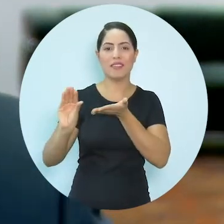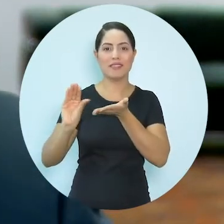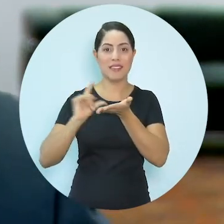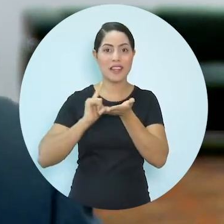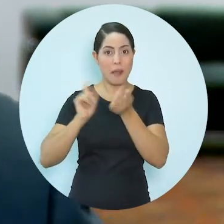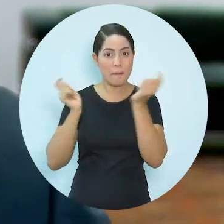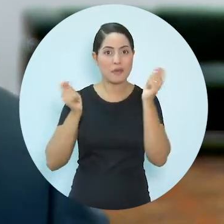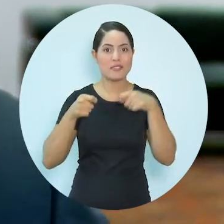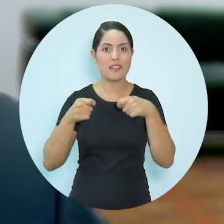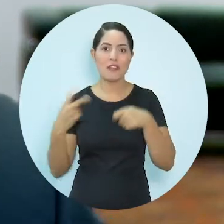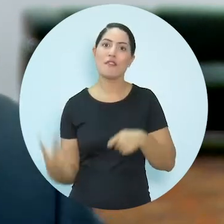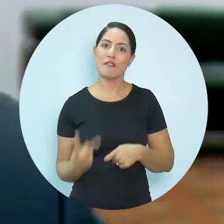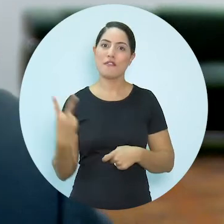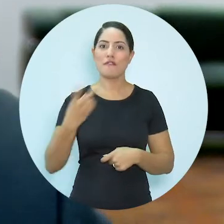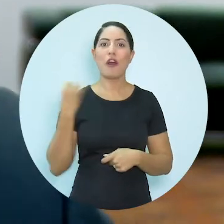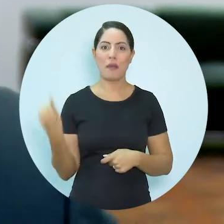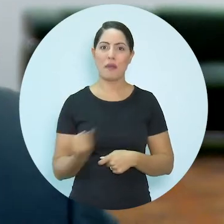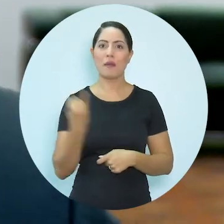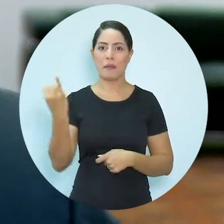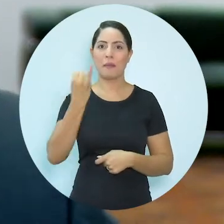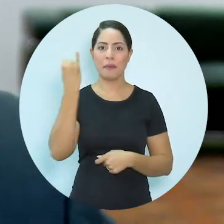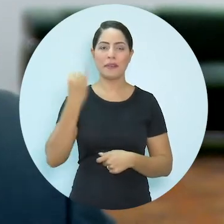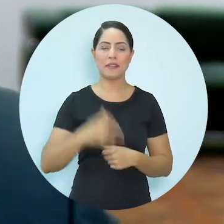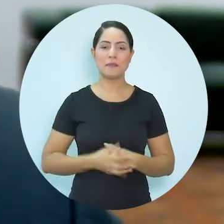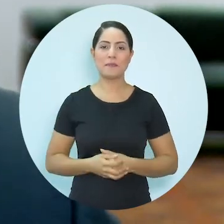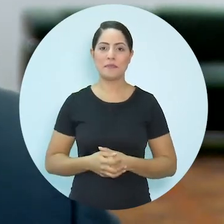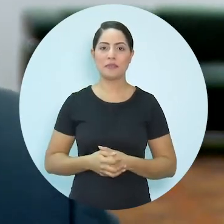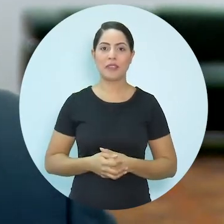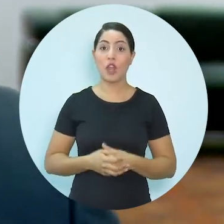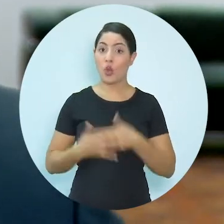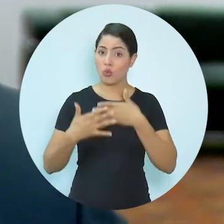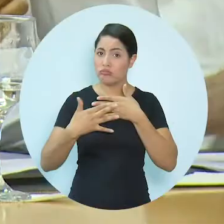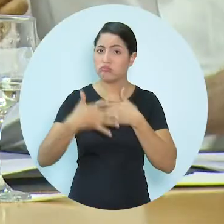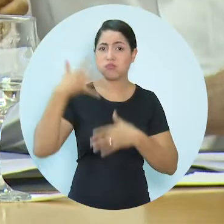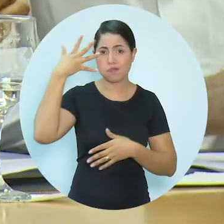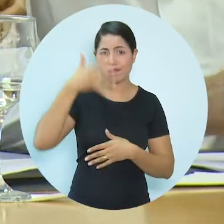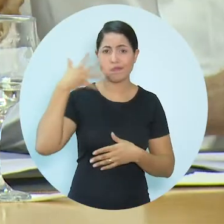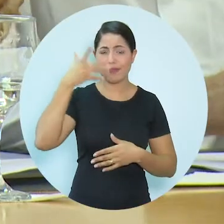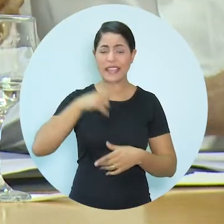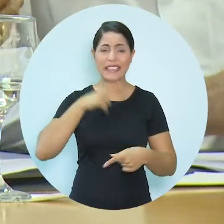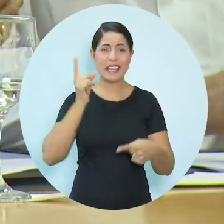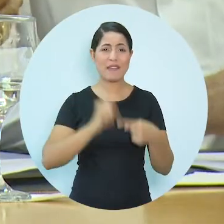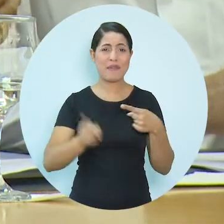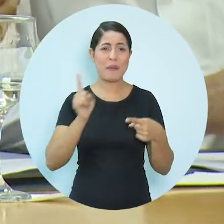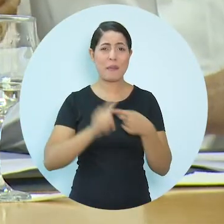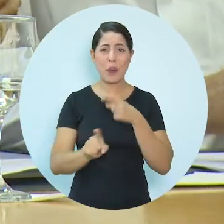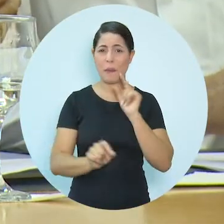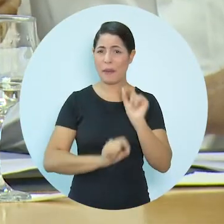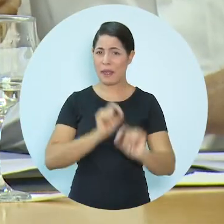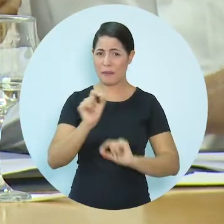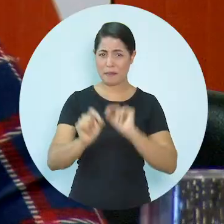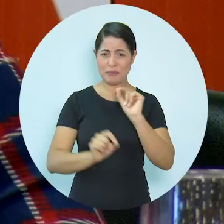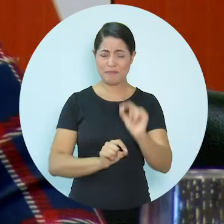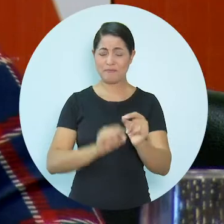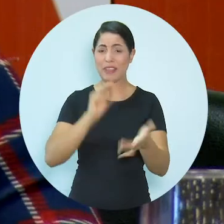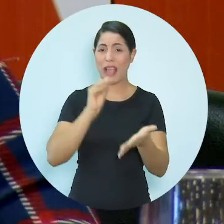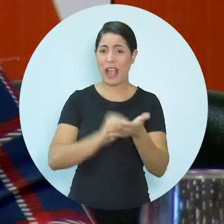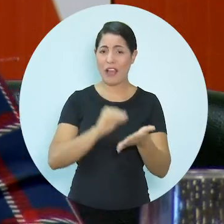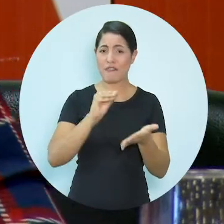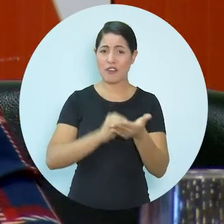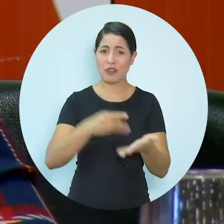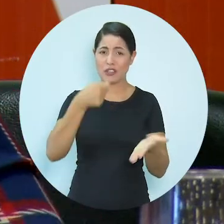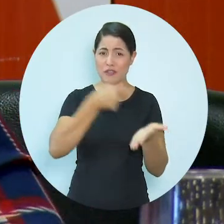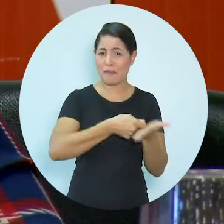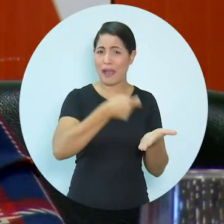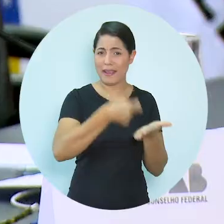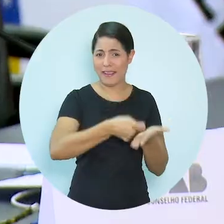e distribuir recursos que vão agregar muito valor para a vida profissional. Durante as falas, um problema em comum nas